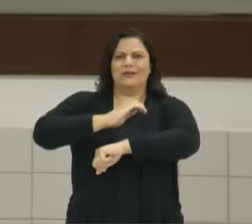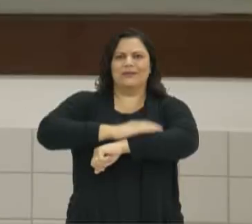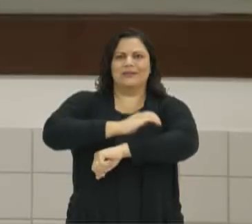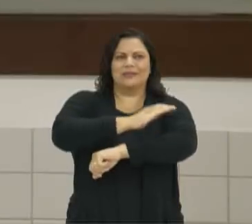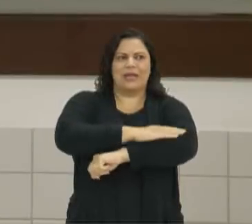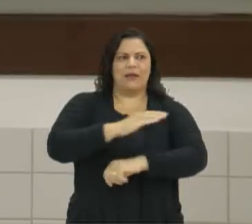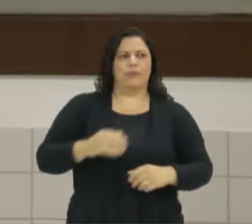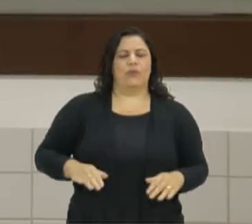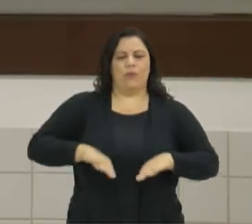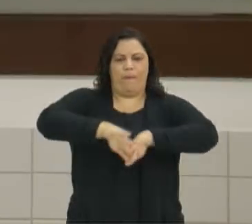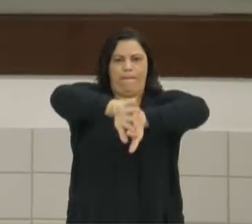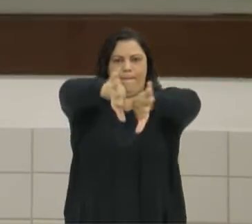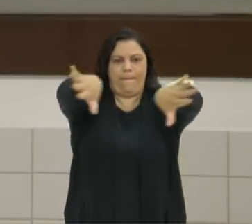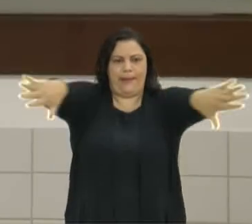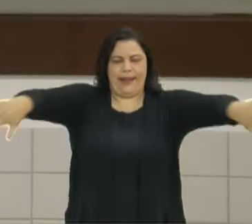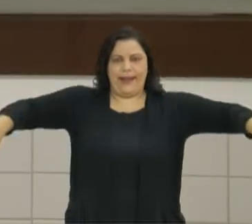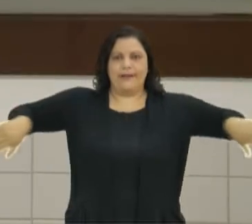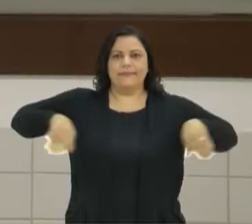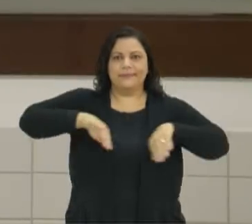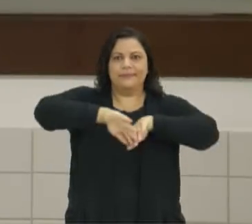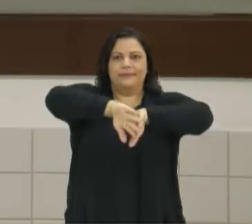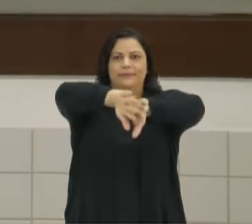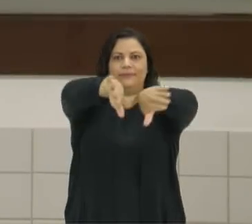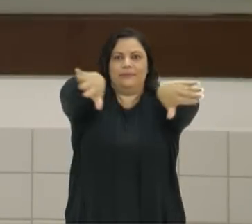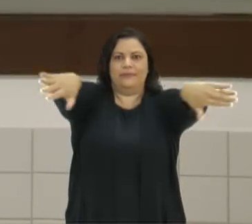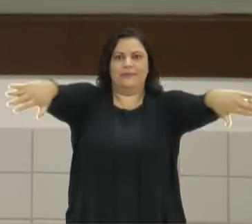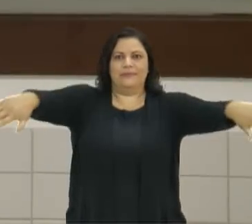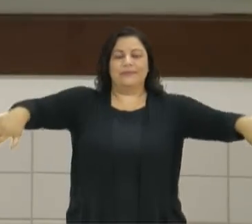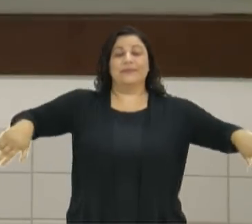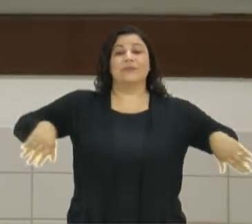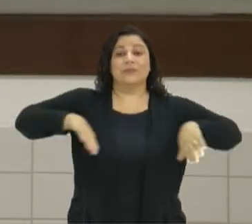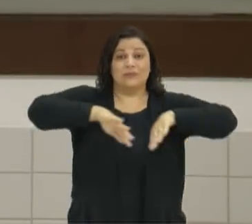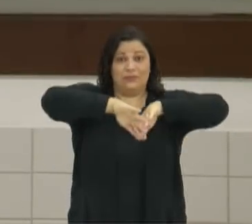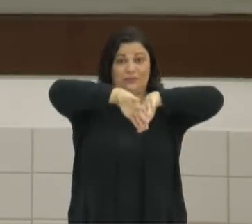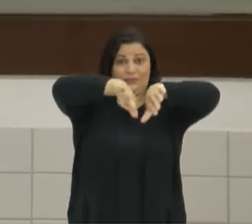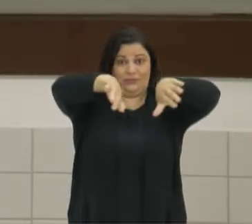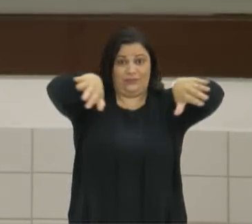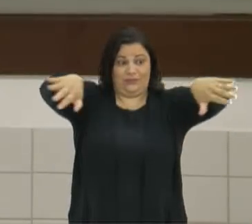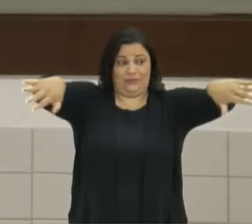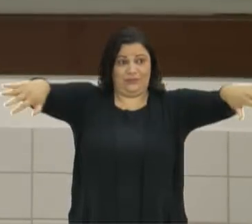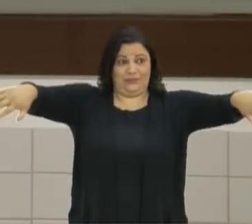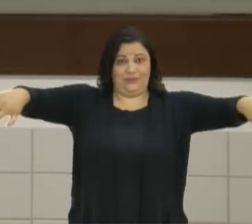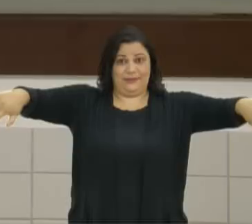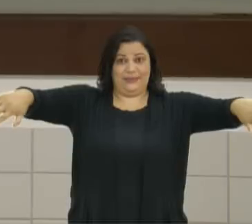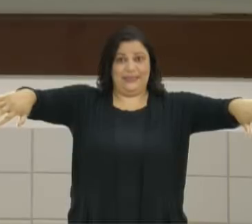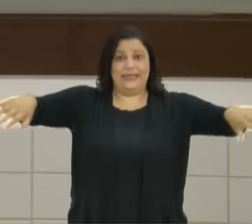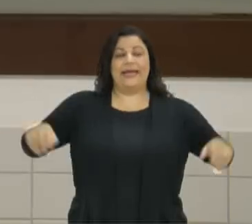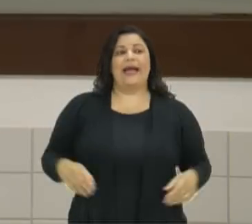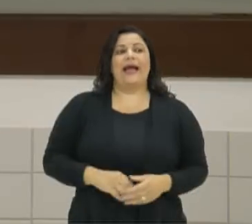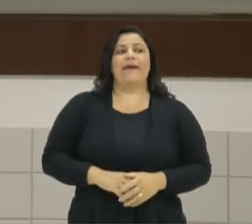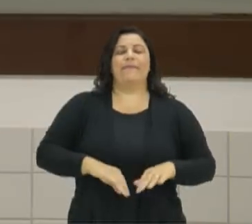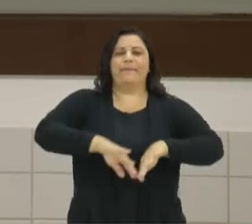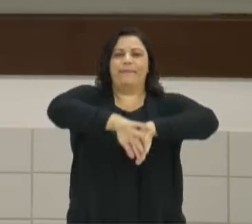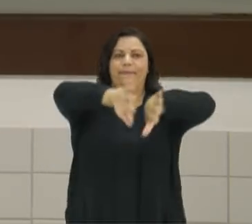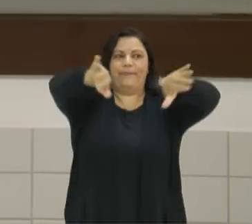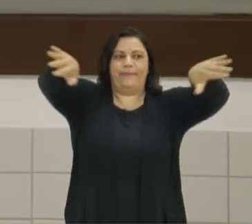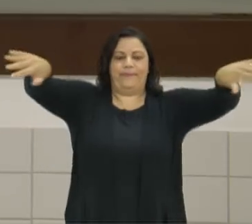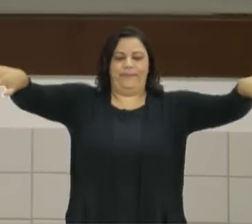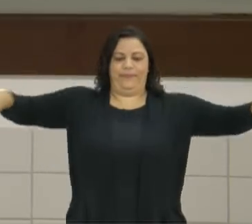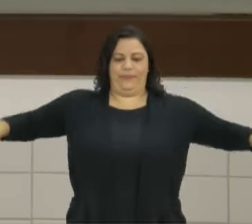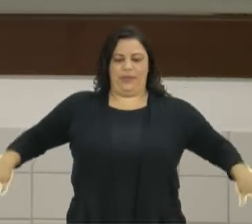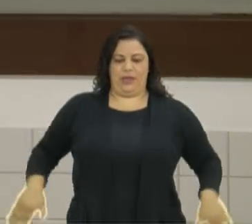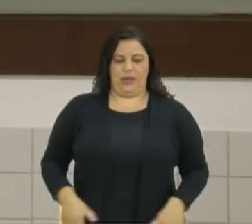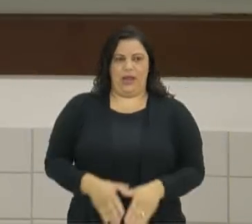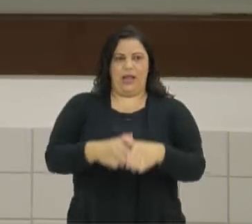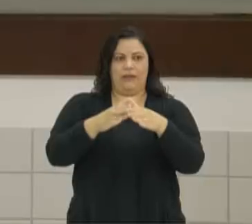movimenta os braços por dentro da água, embaixo da água, o movimento abre e retorna pelo